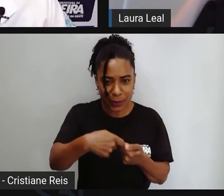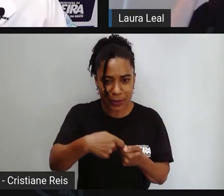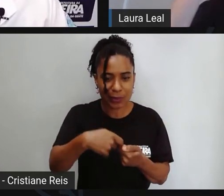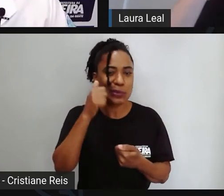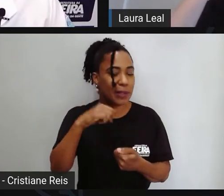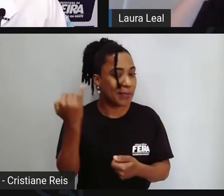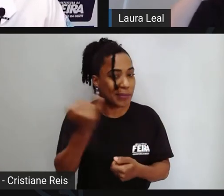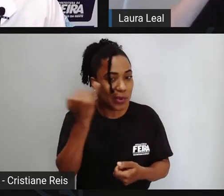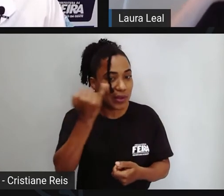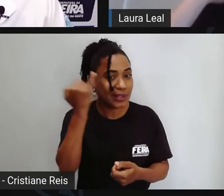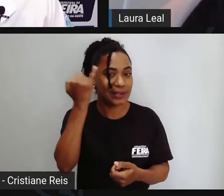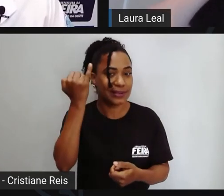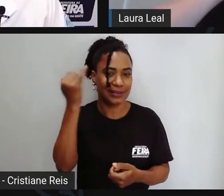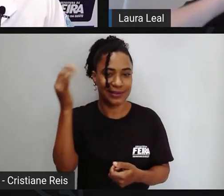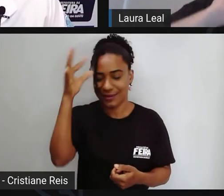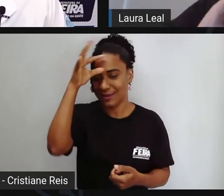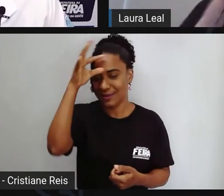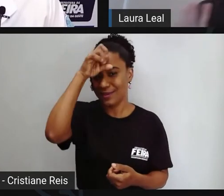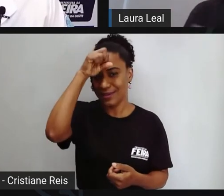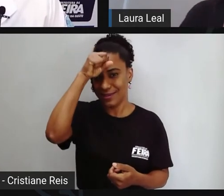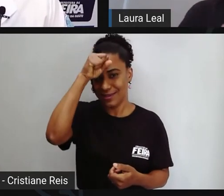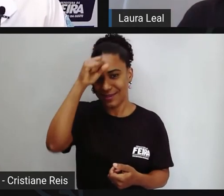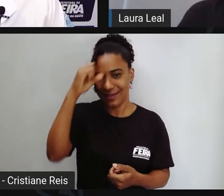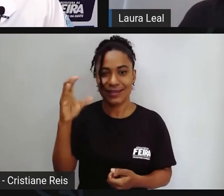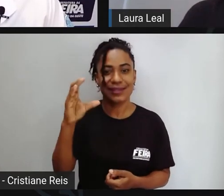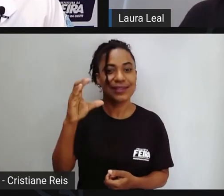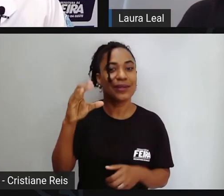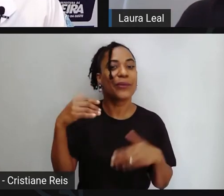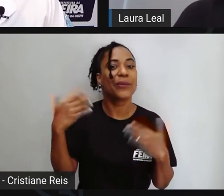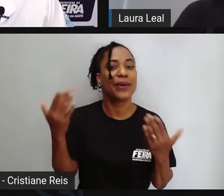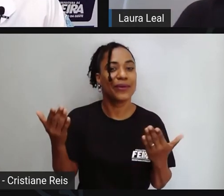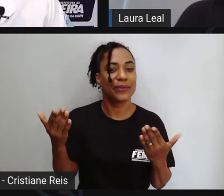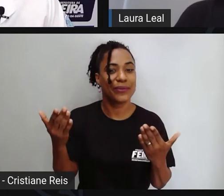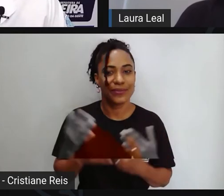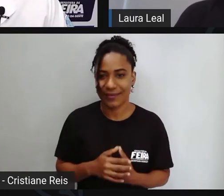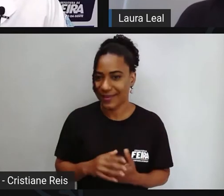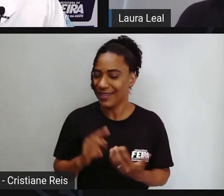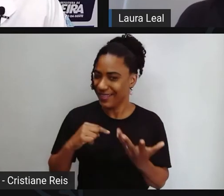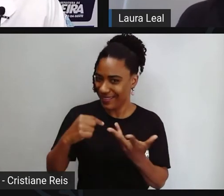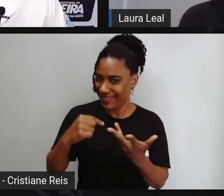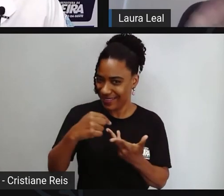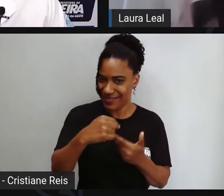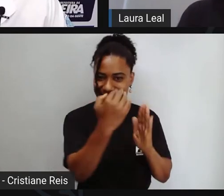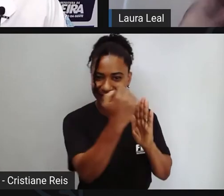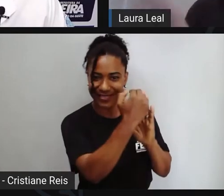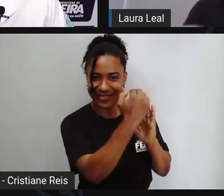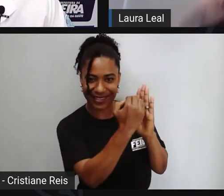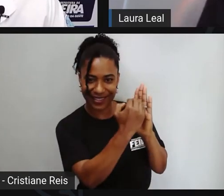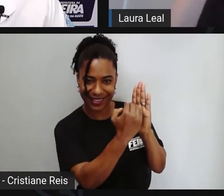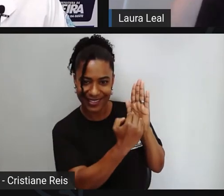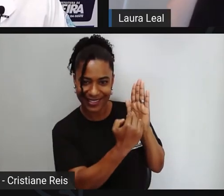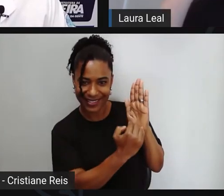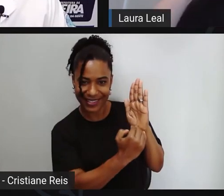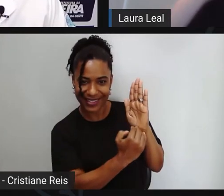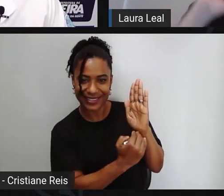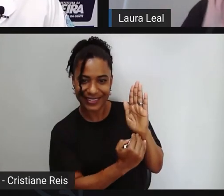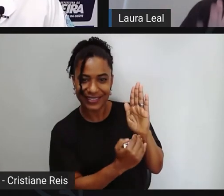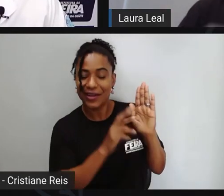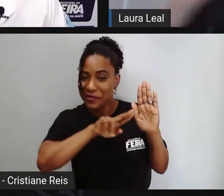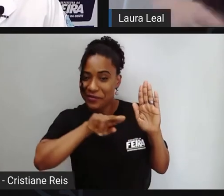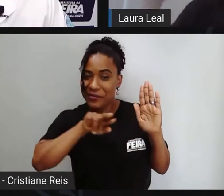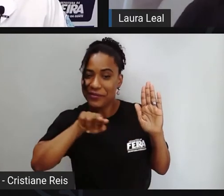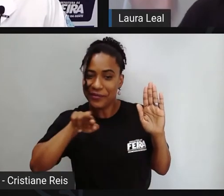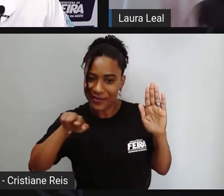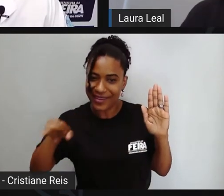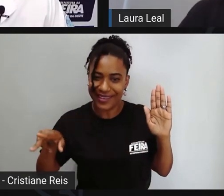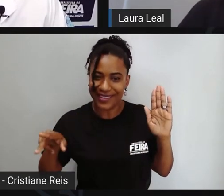que a gente tem hoje. Claro, tenho muitas, fiz até uma listinha, para não ficar aqui citando nomes, né,